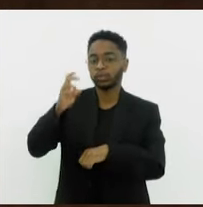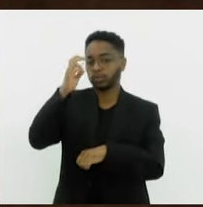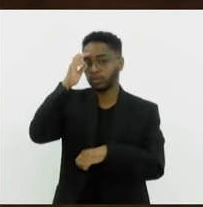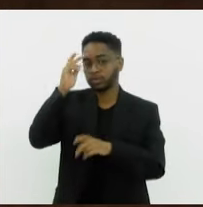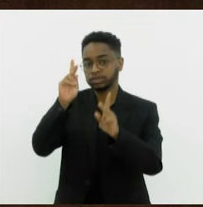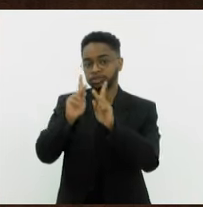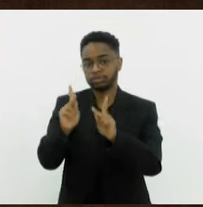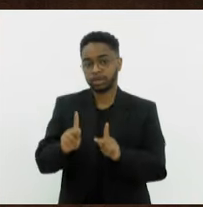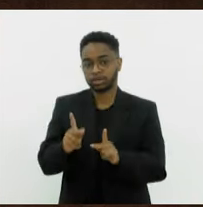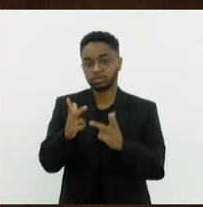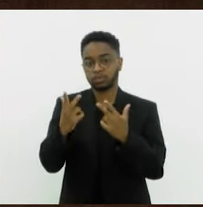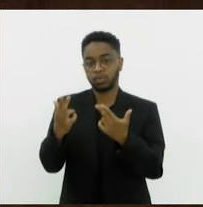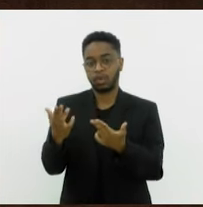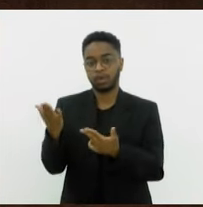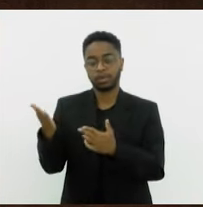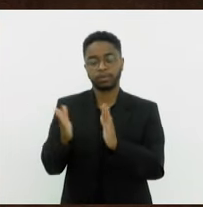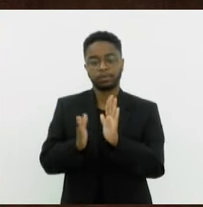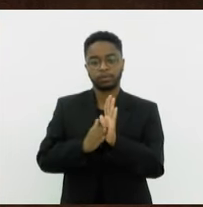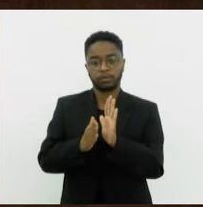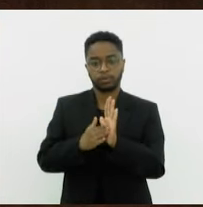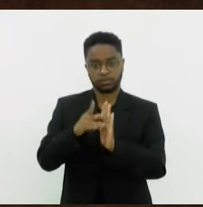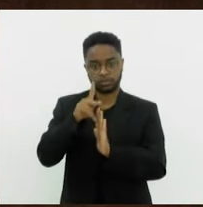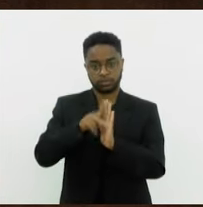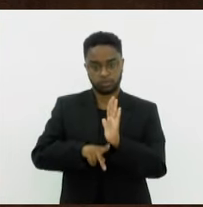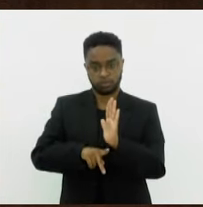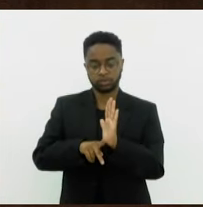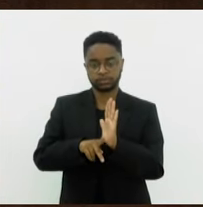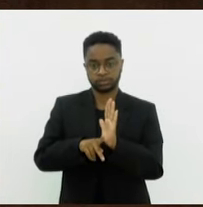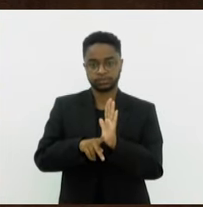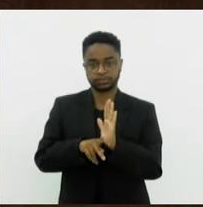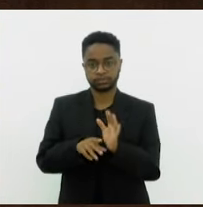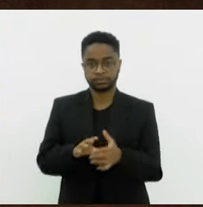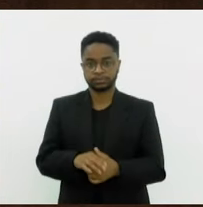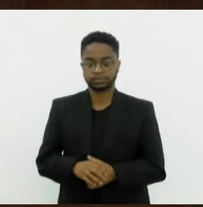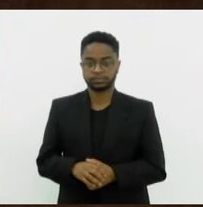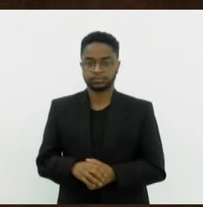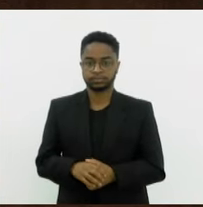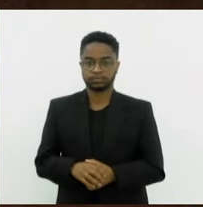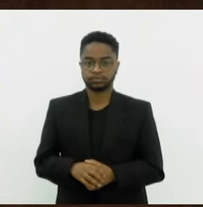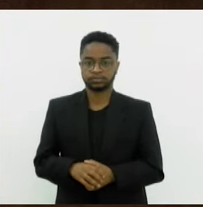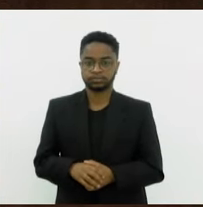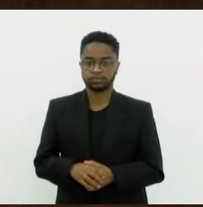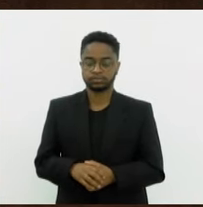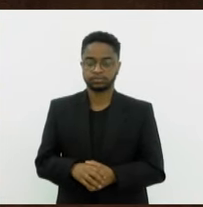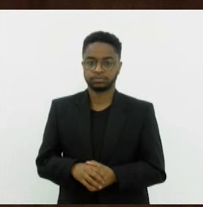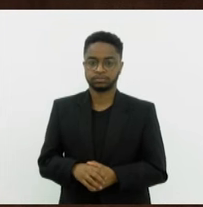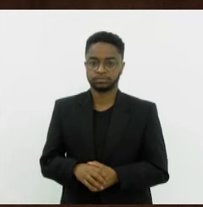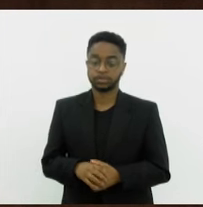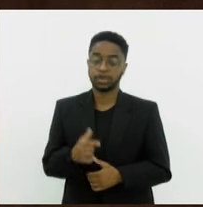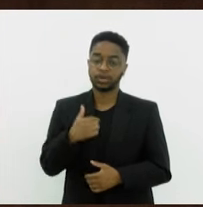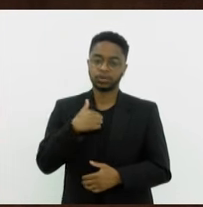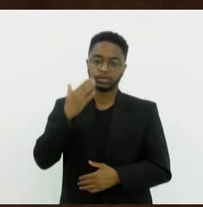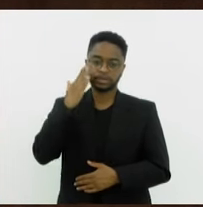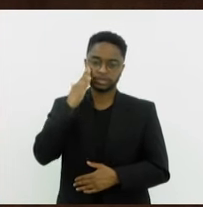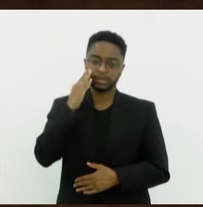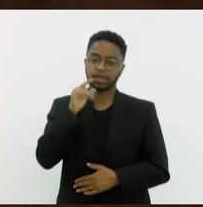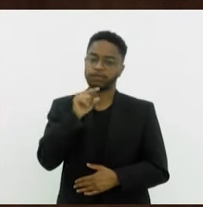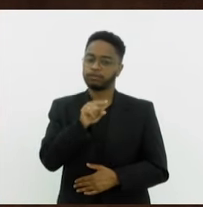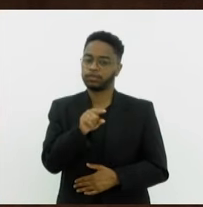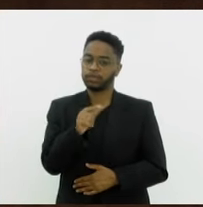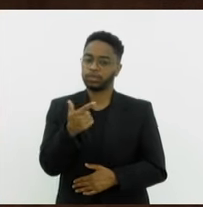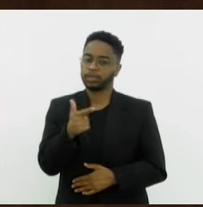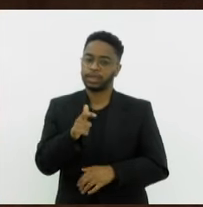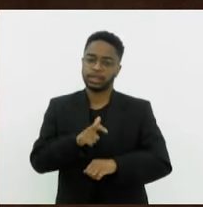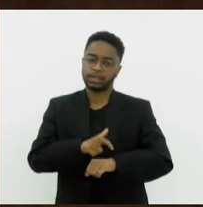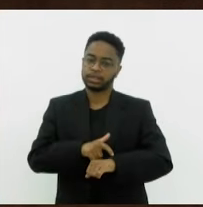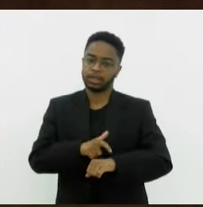propõe o projeto. Eu sei que Vossa Excelência jamais tem tempo